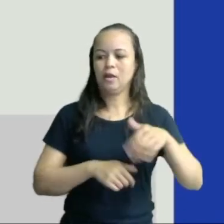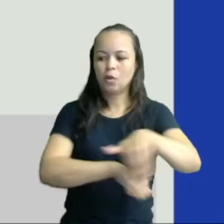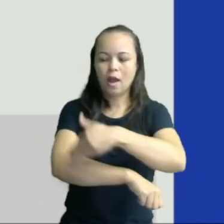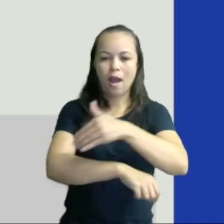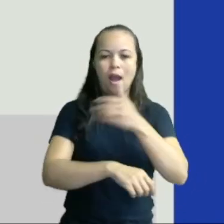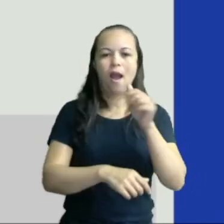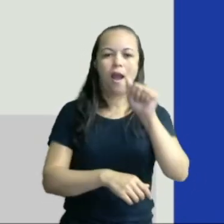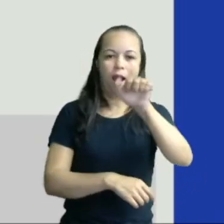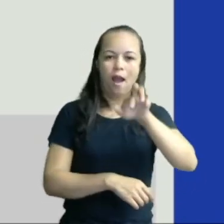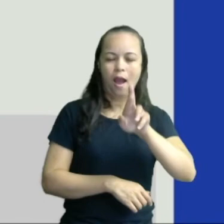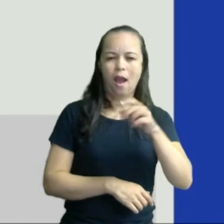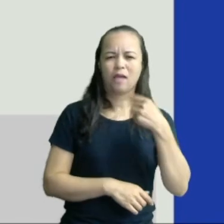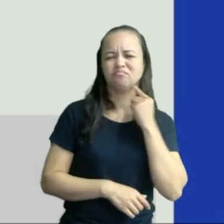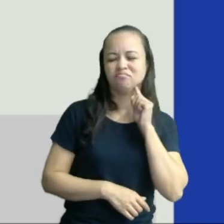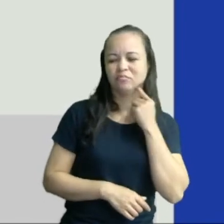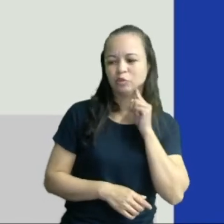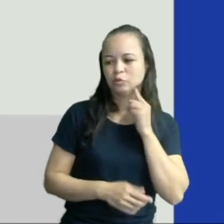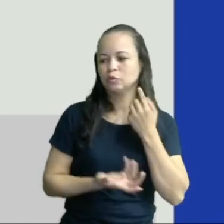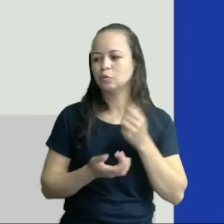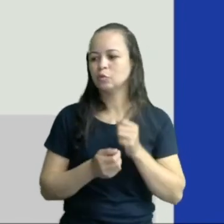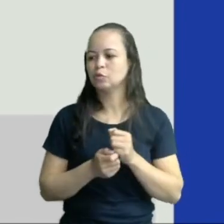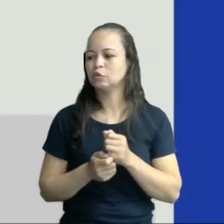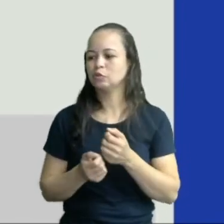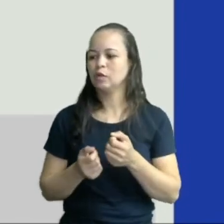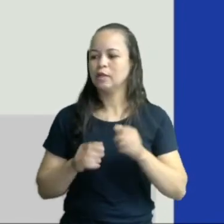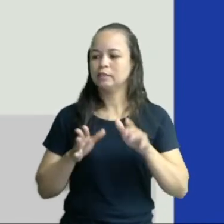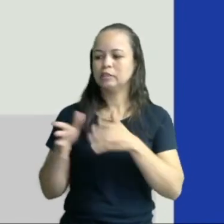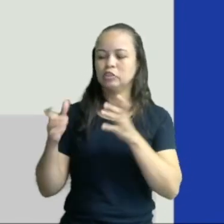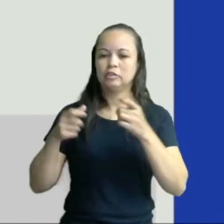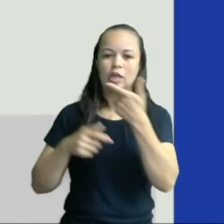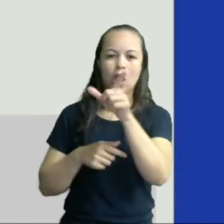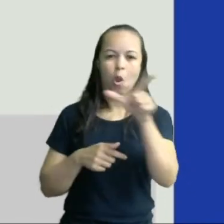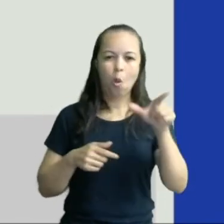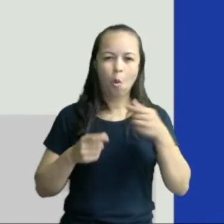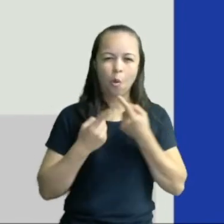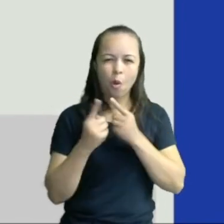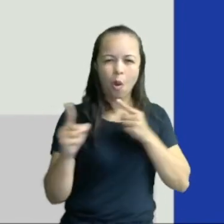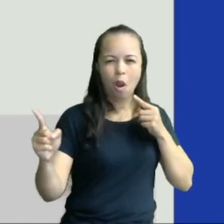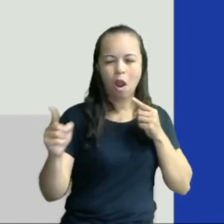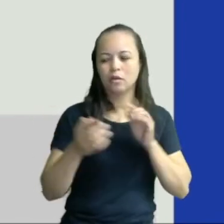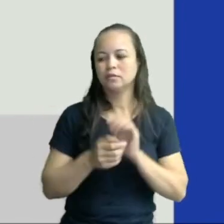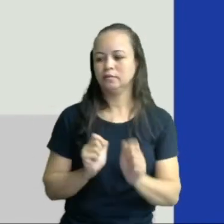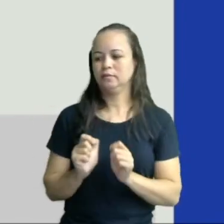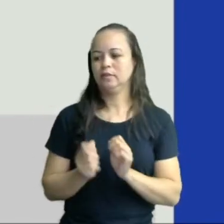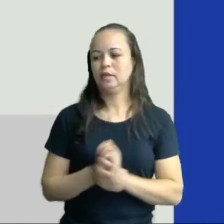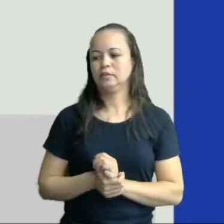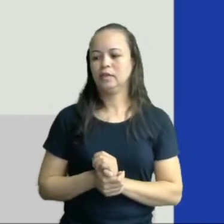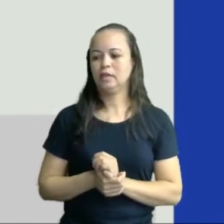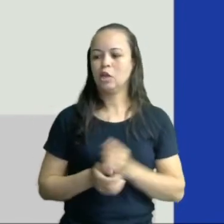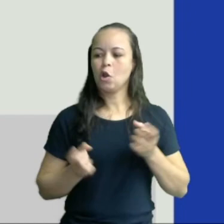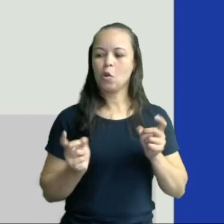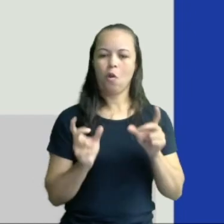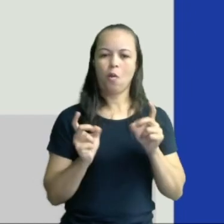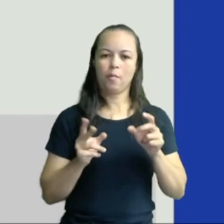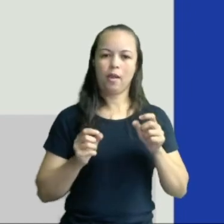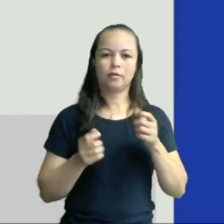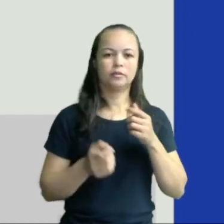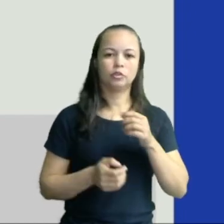comércios, trânsito constante e bairros. Qual dessas 4 opções aí a gente vê na